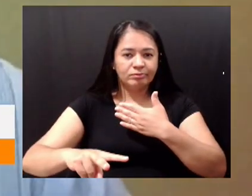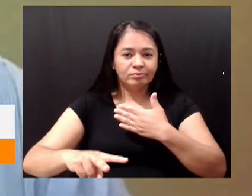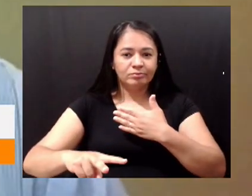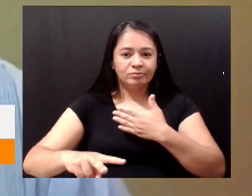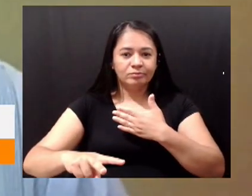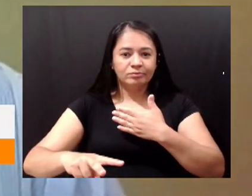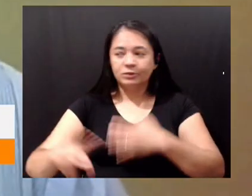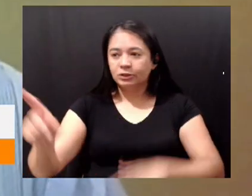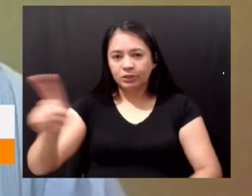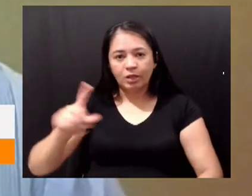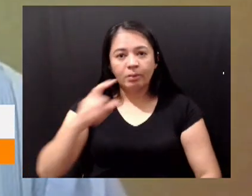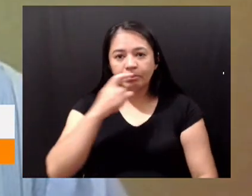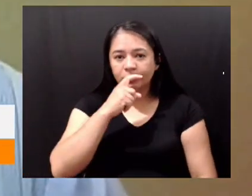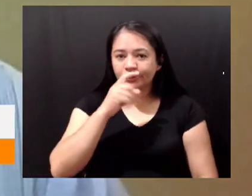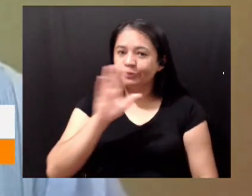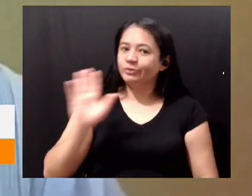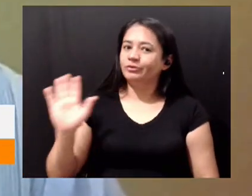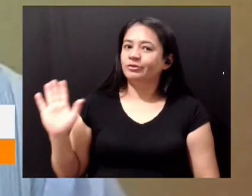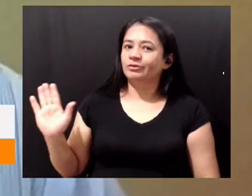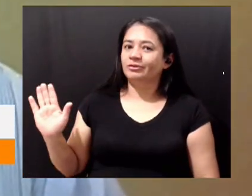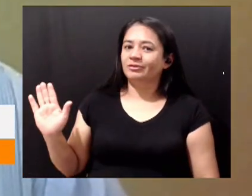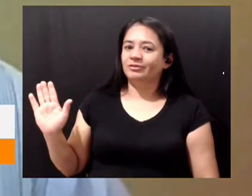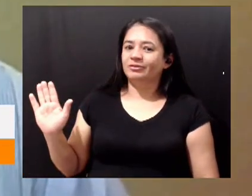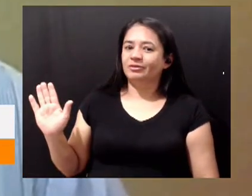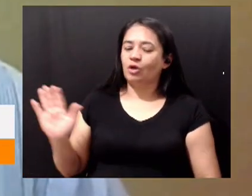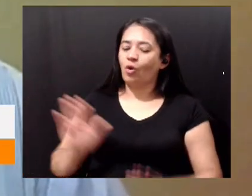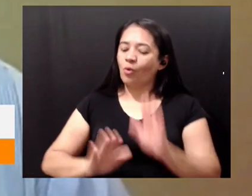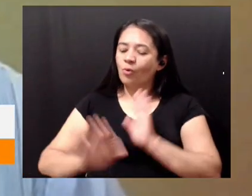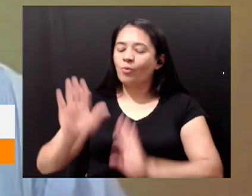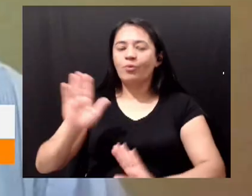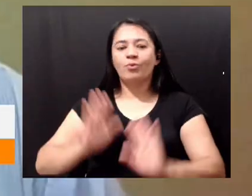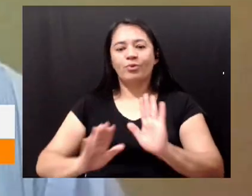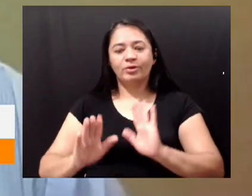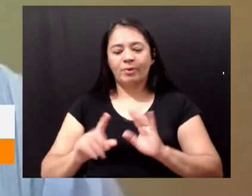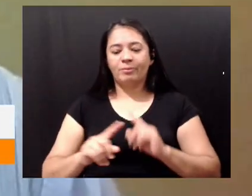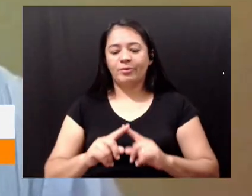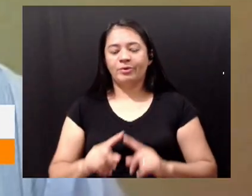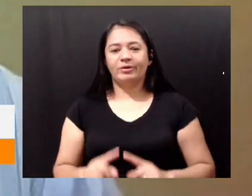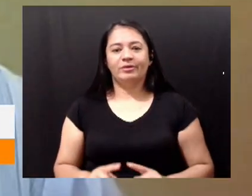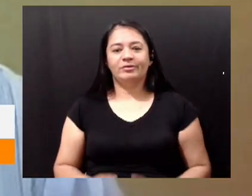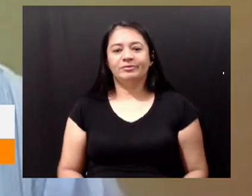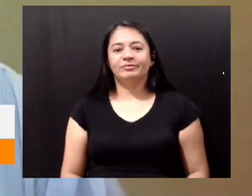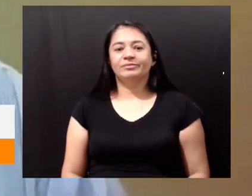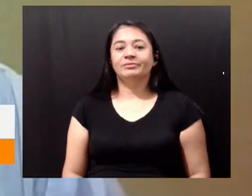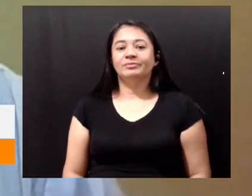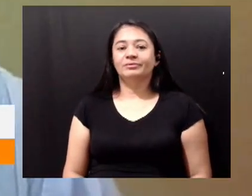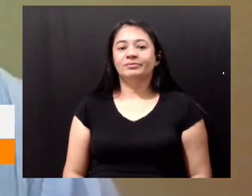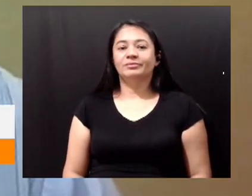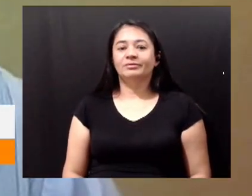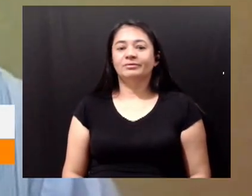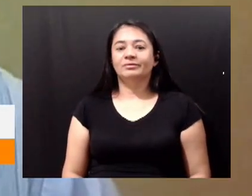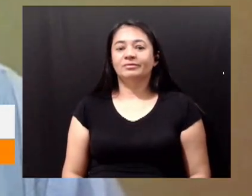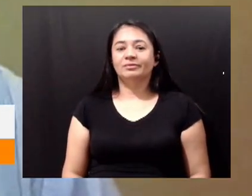tome cuidado porque não existe, não existe. até a água em excesso pode afogar,